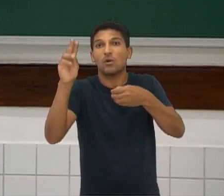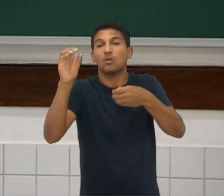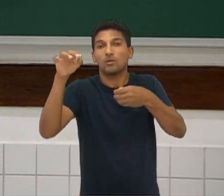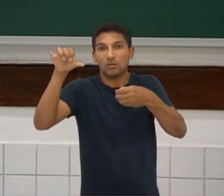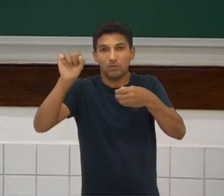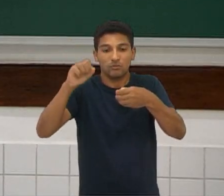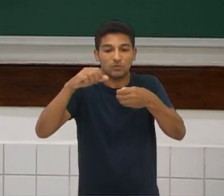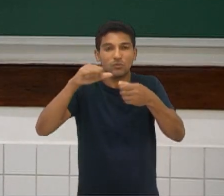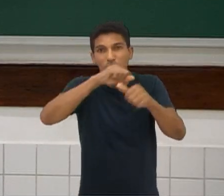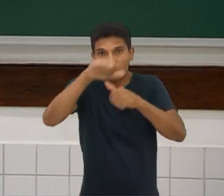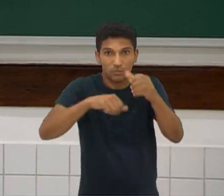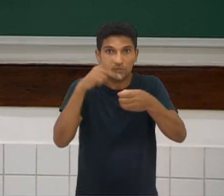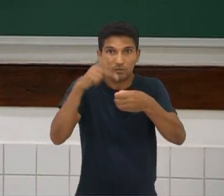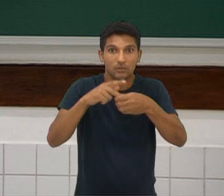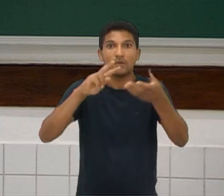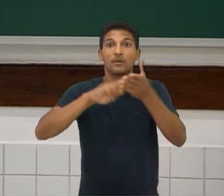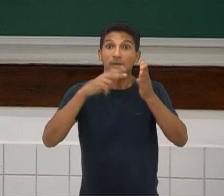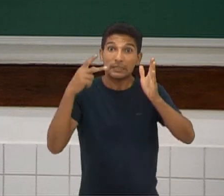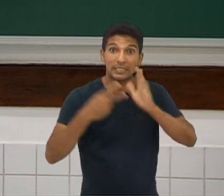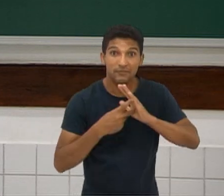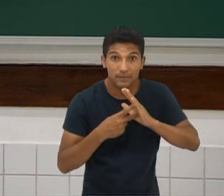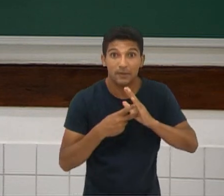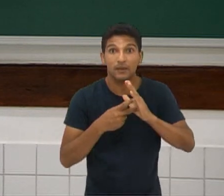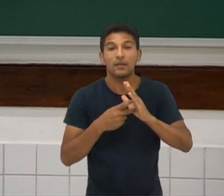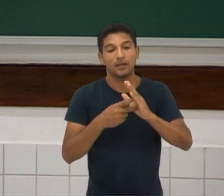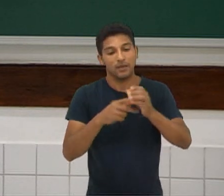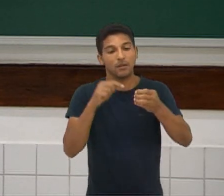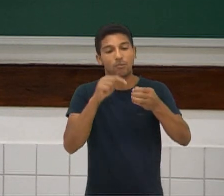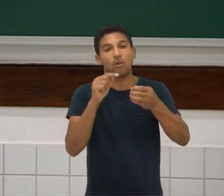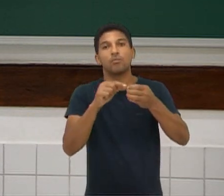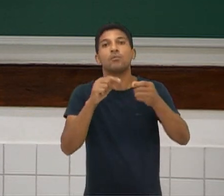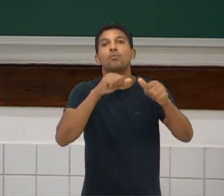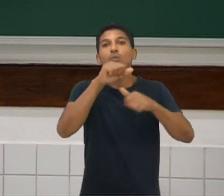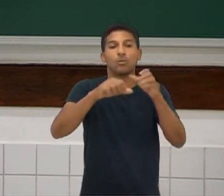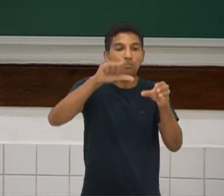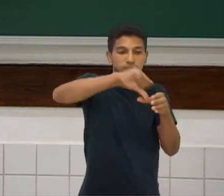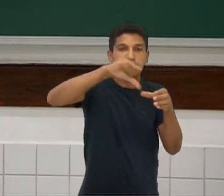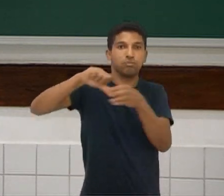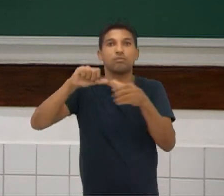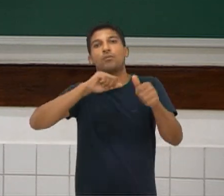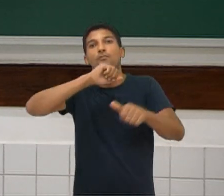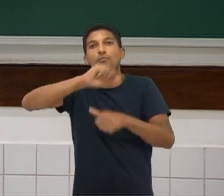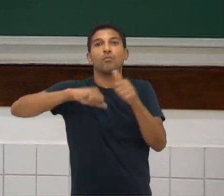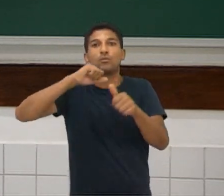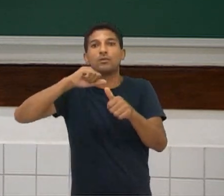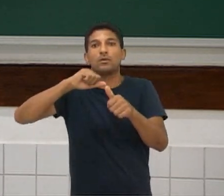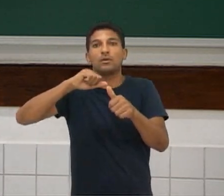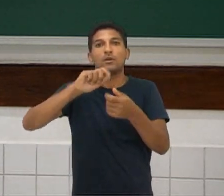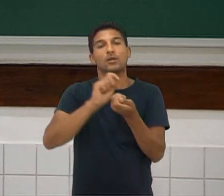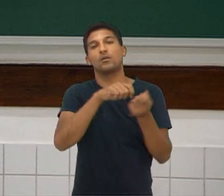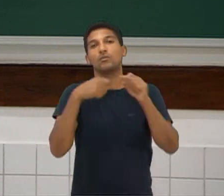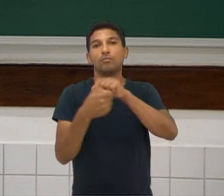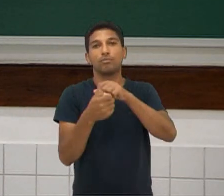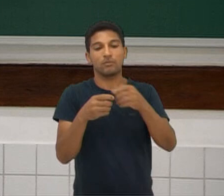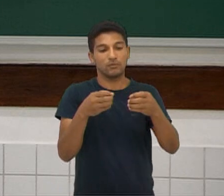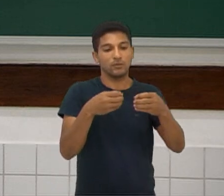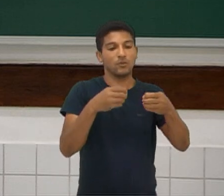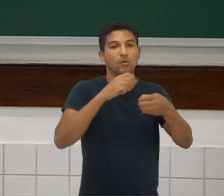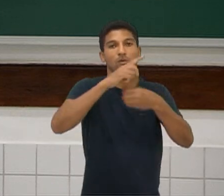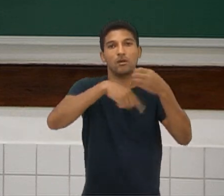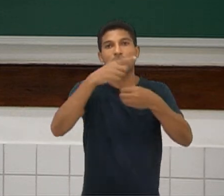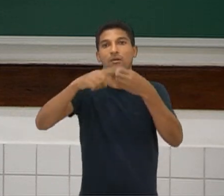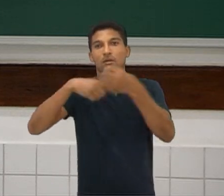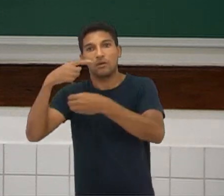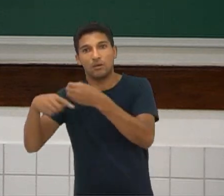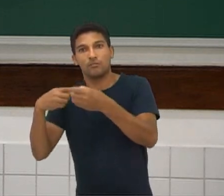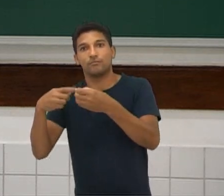atômico, automaticamente eu estou mudando o elemento. Ou seja, estou transformando um elemento em outro elemento